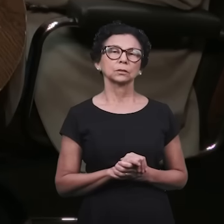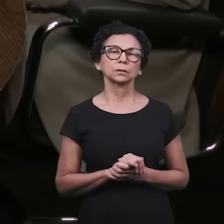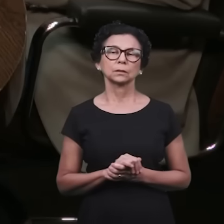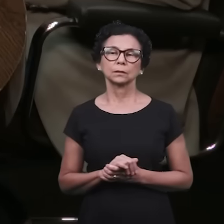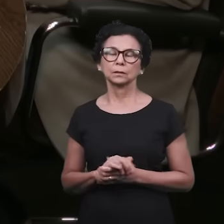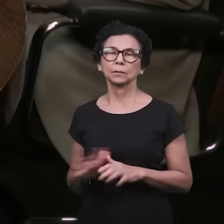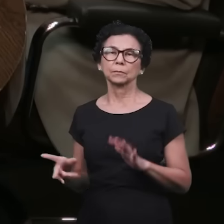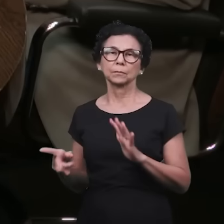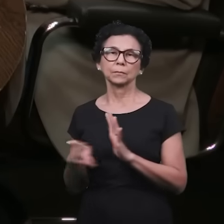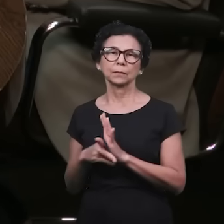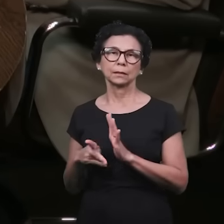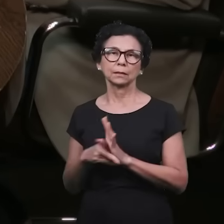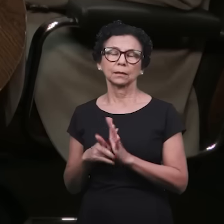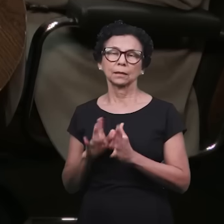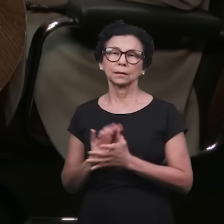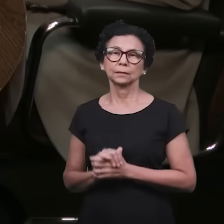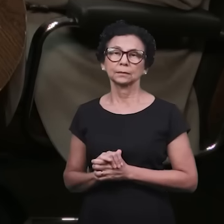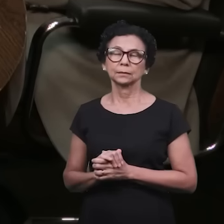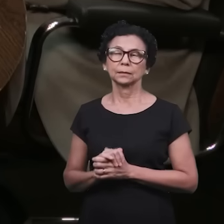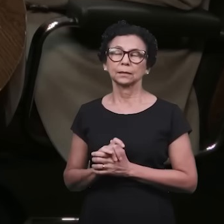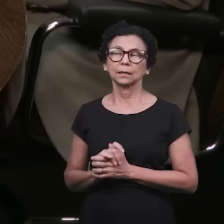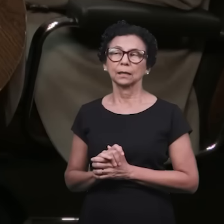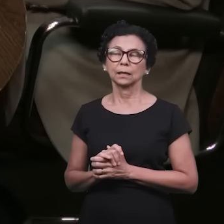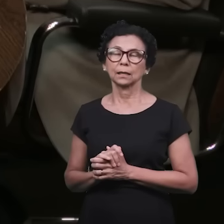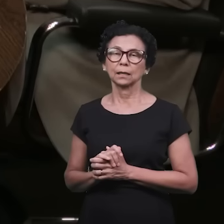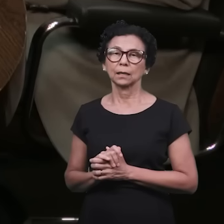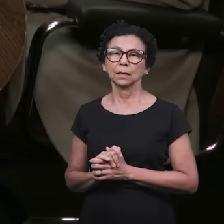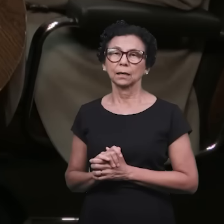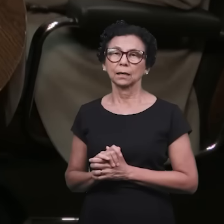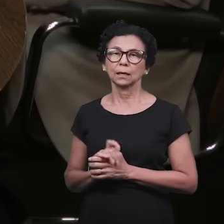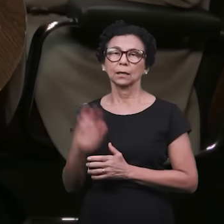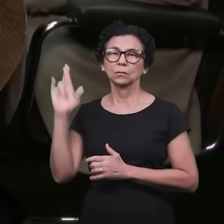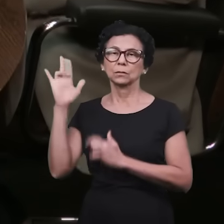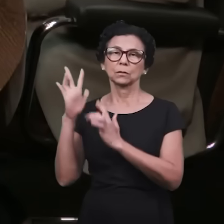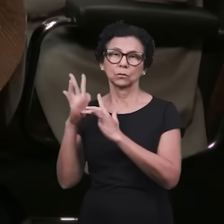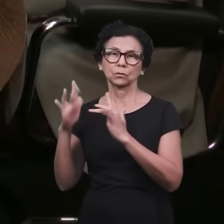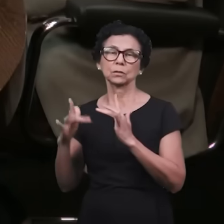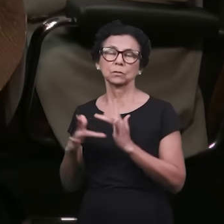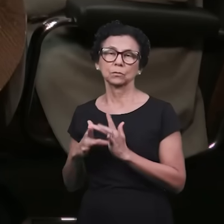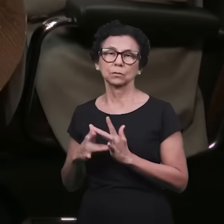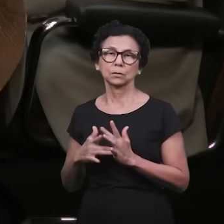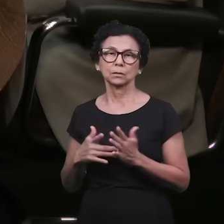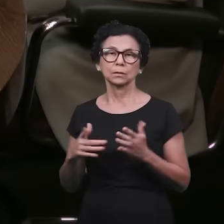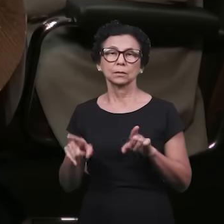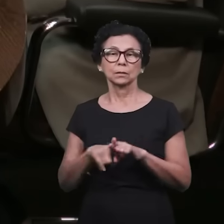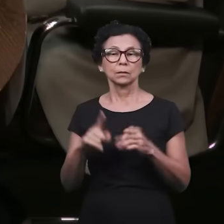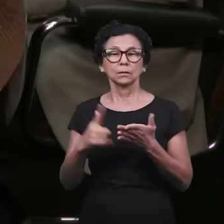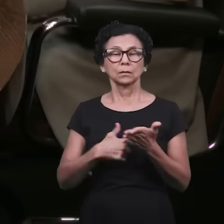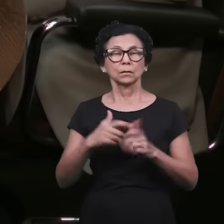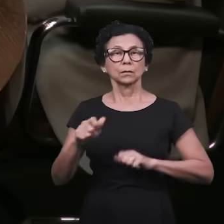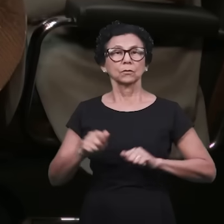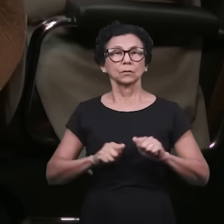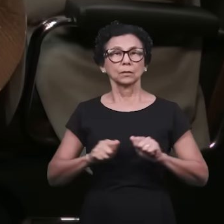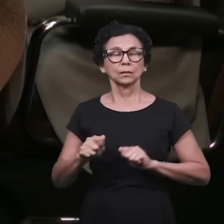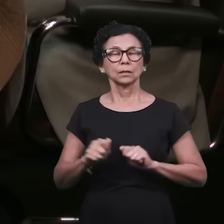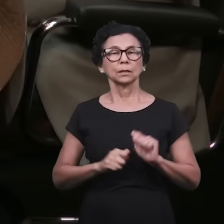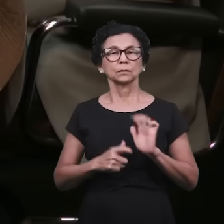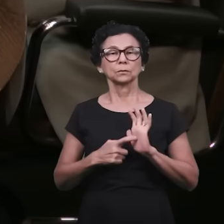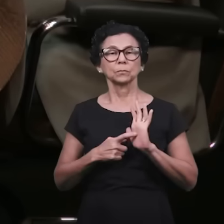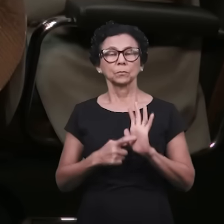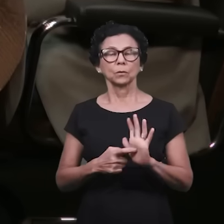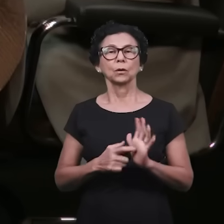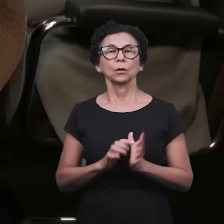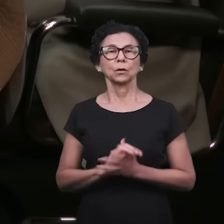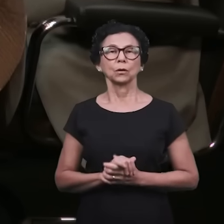é do pastor físico que está ali na igreja, né? Em Atos, há uma citação, inclusive, que fala que o rebanho a qual